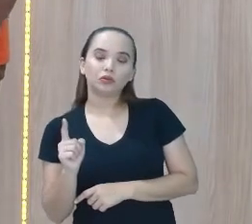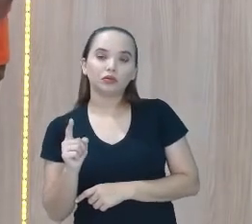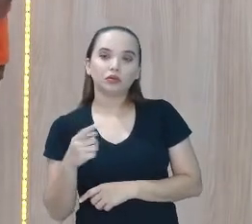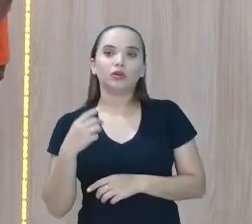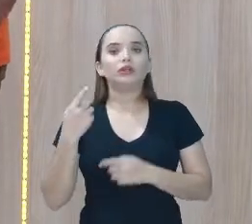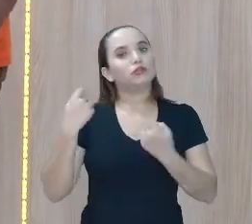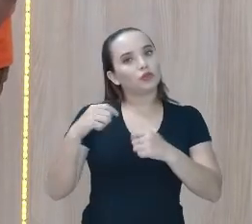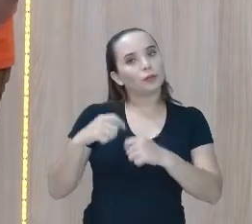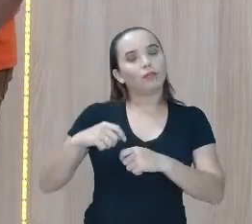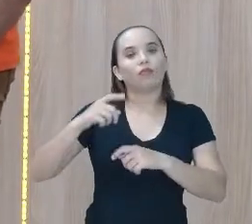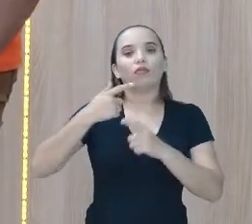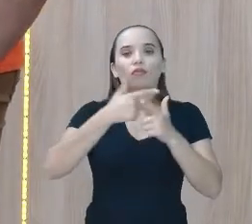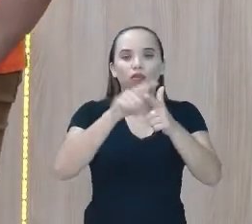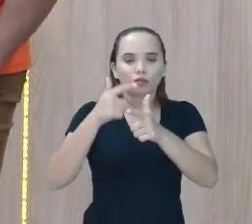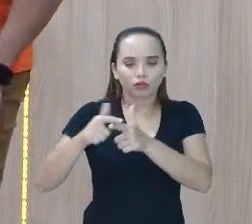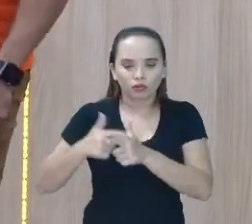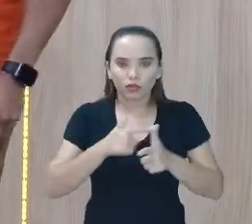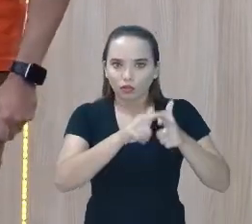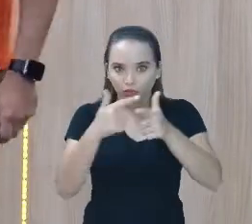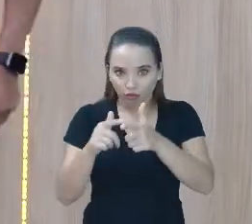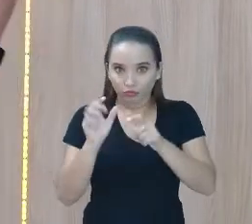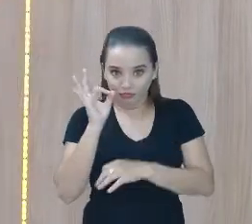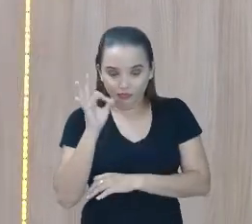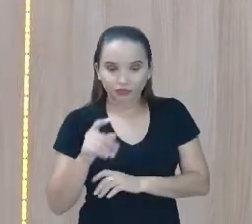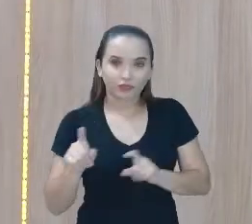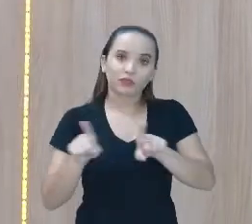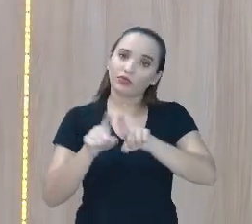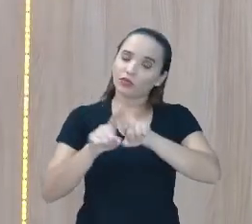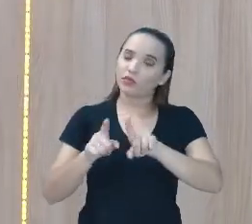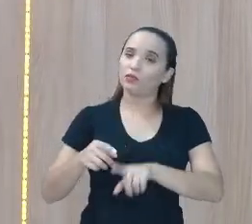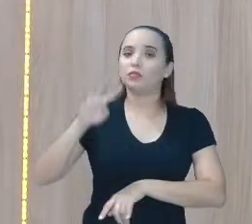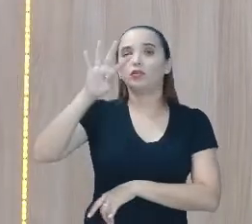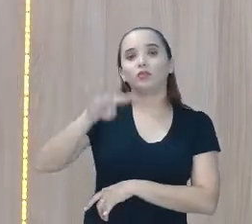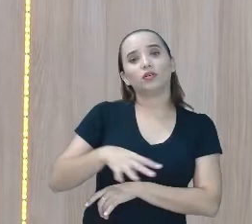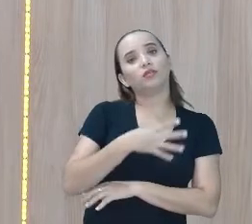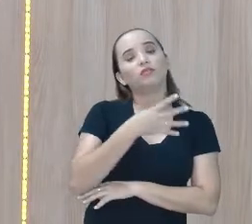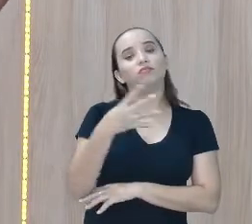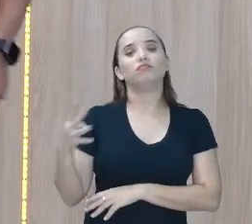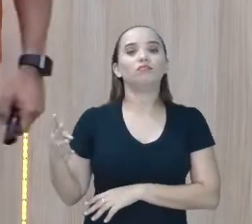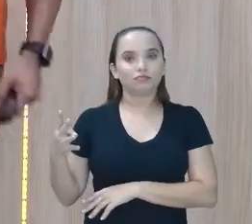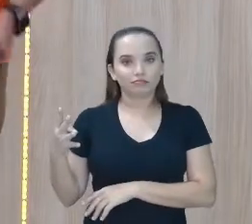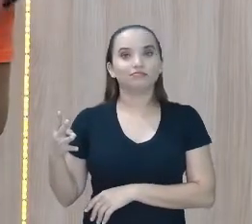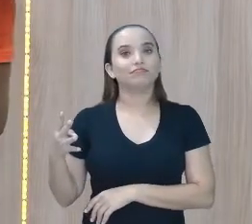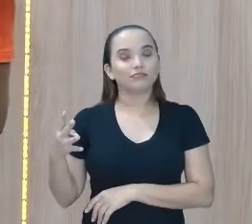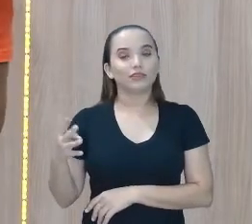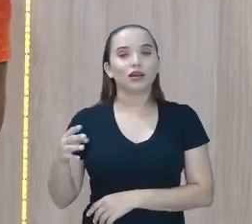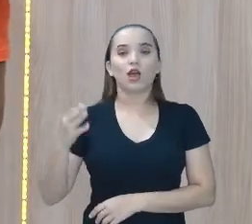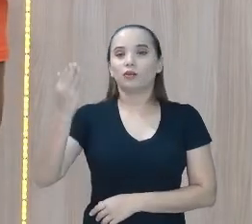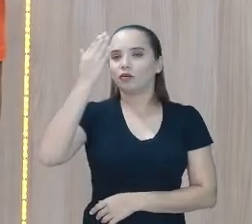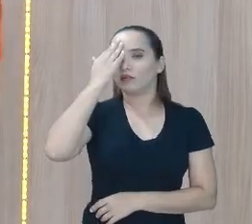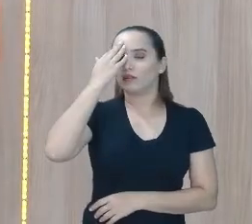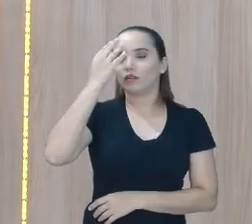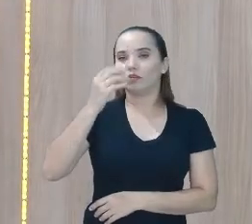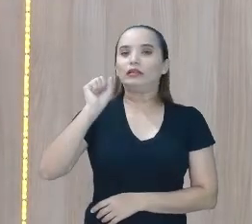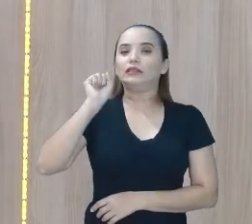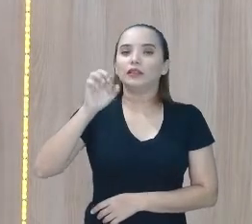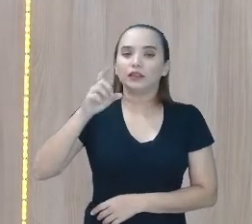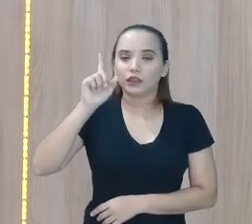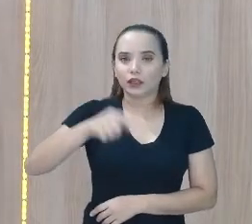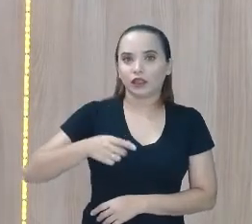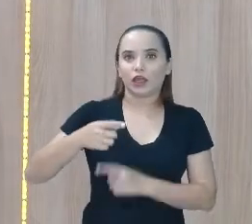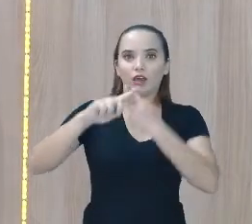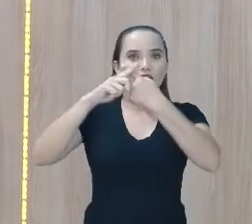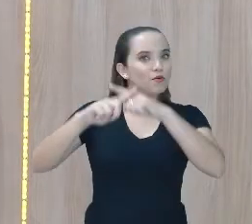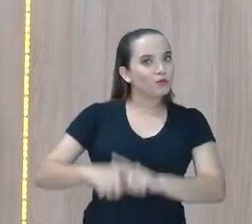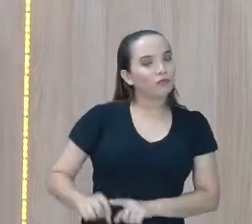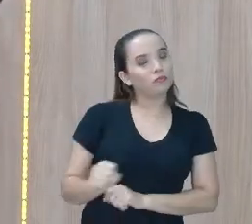aí as divisões. E falamos também do nosso calendário, para verificar aí se os números eles